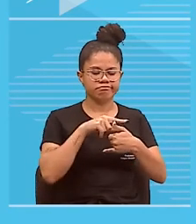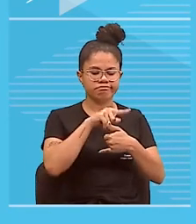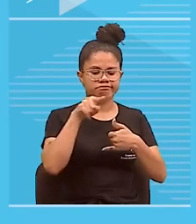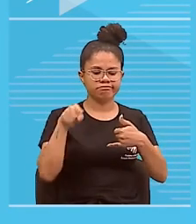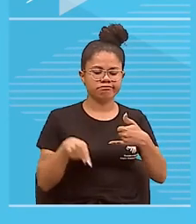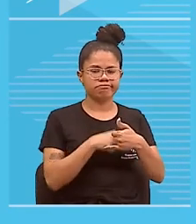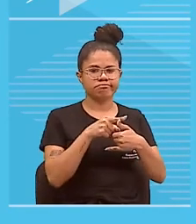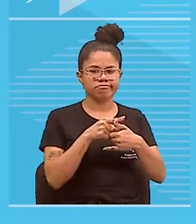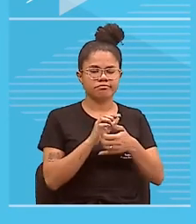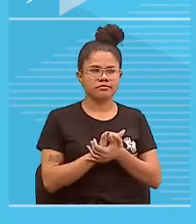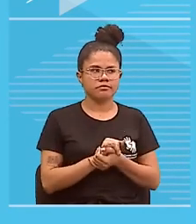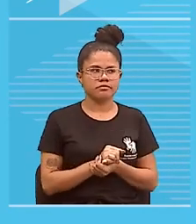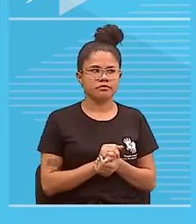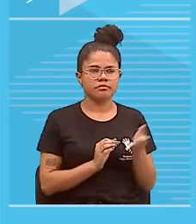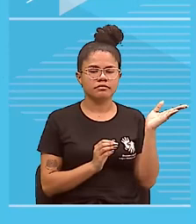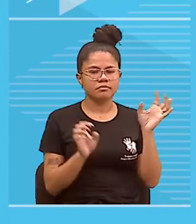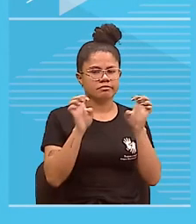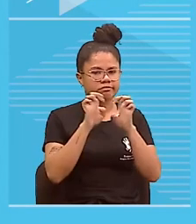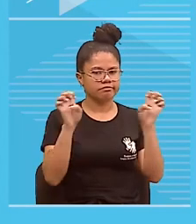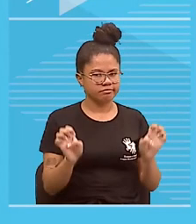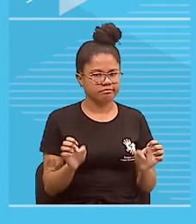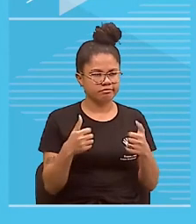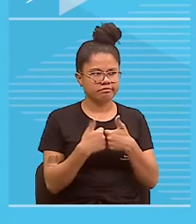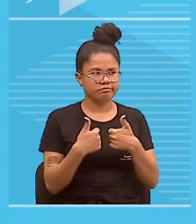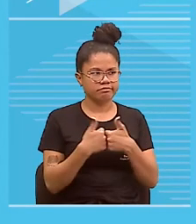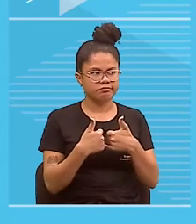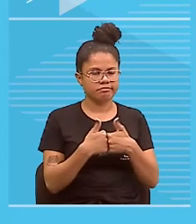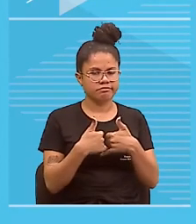Olha só como é a estrutura da quitina aqui